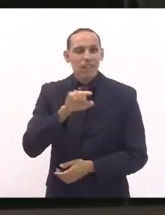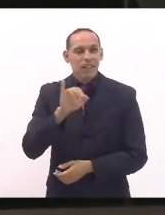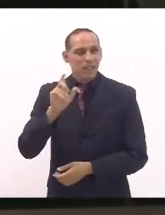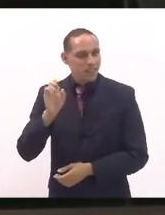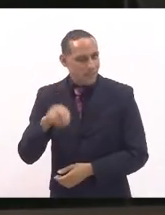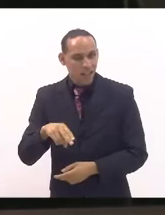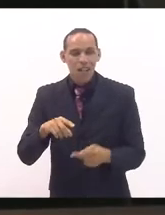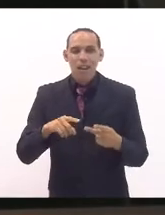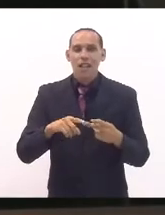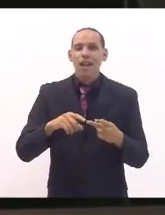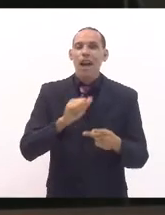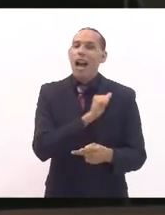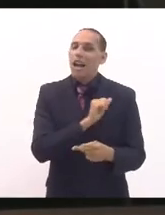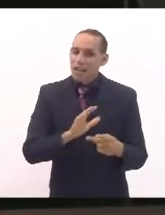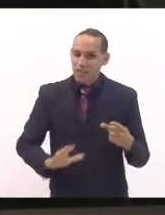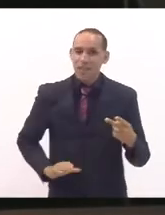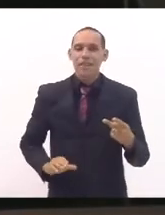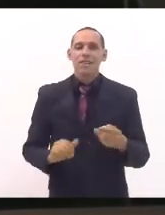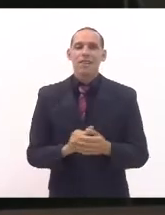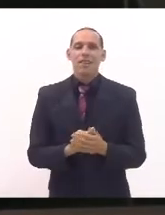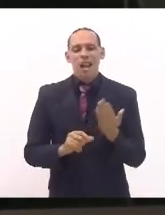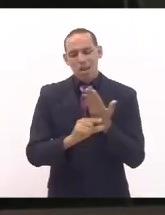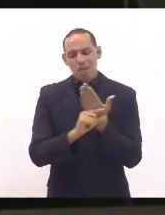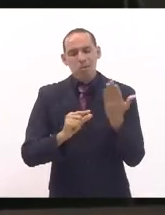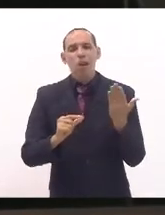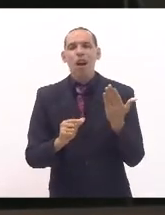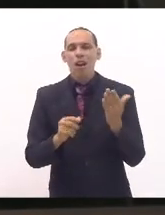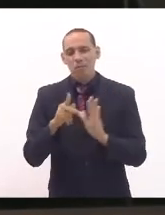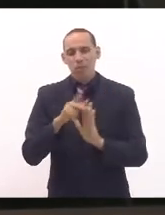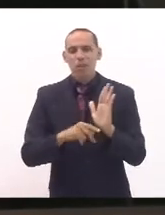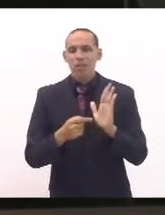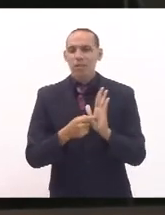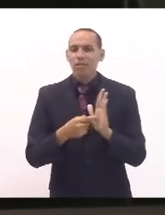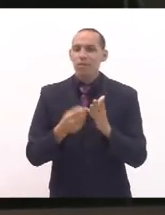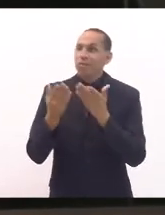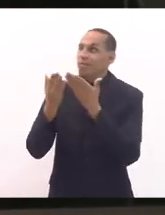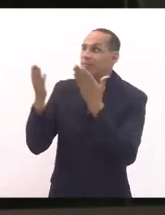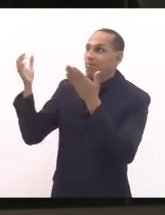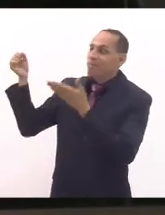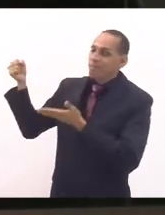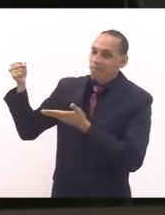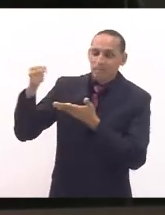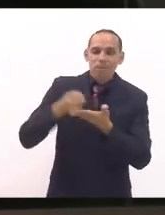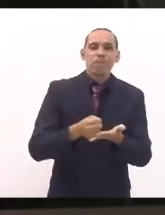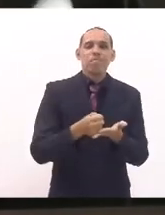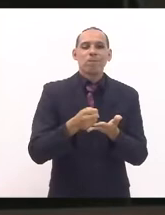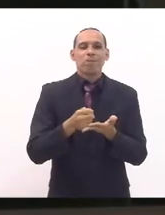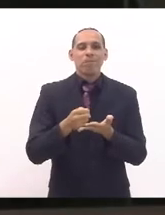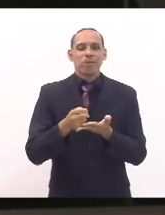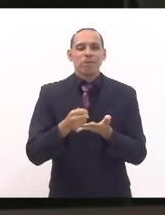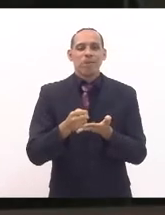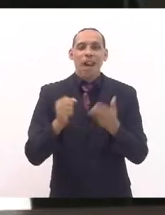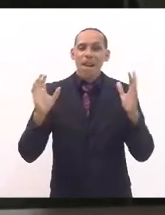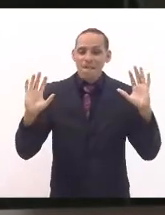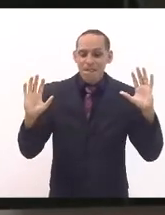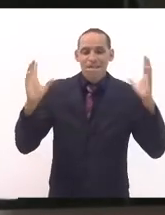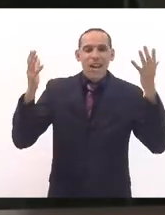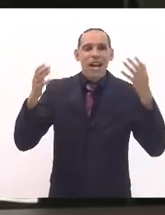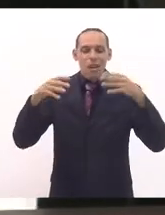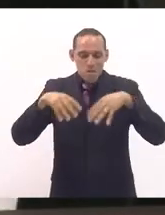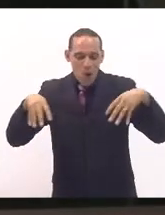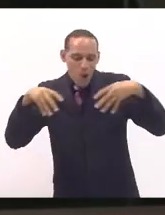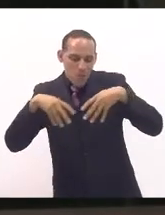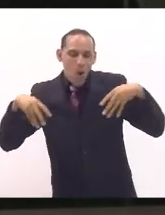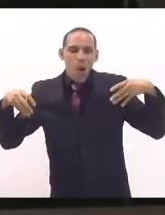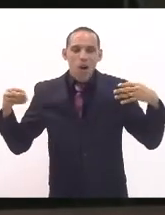o deputado André Siciliano, autores desse projeto que traz essas torcidas aqui, que traz a festa das arquibancadas